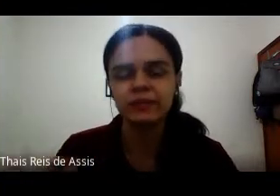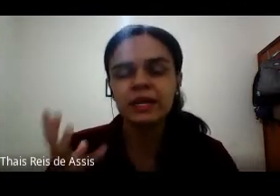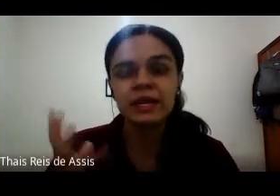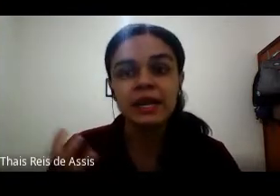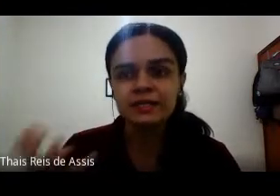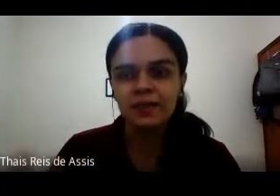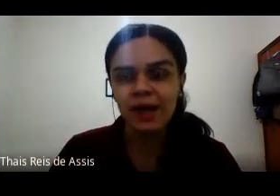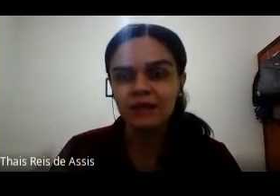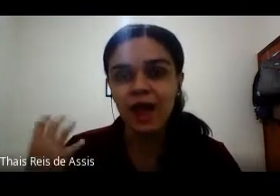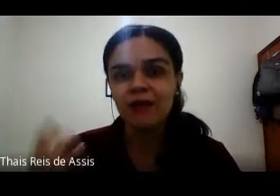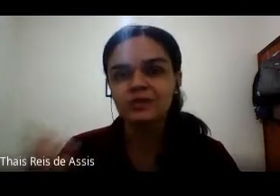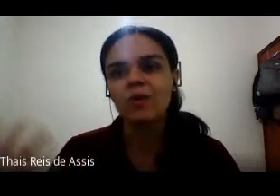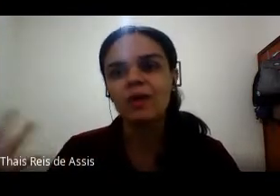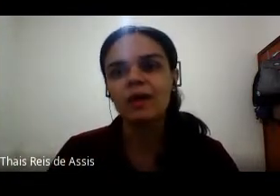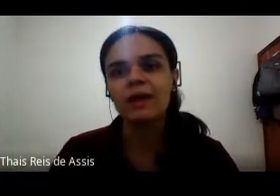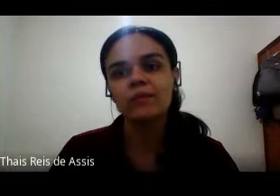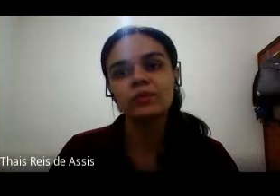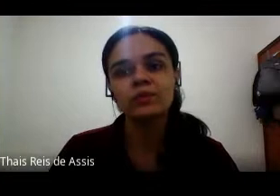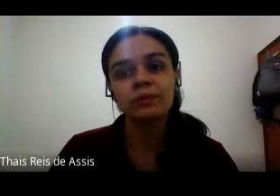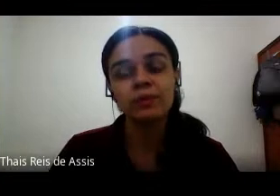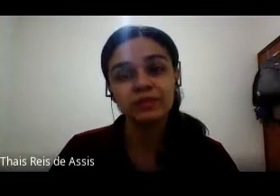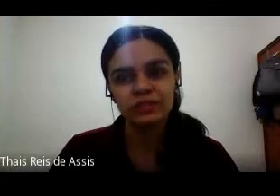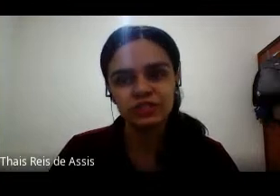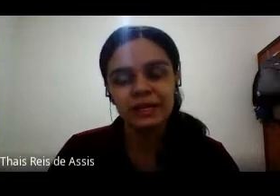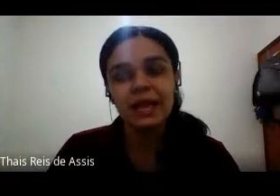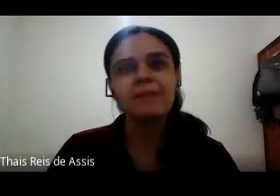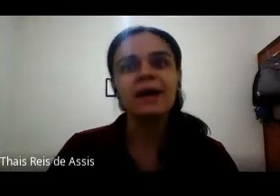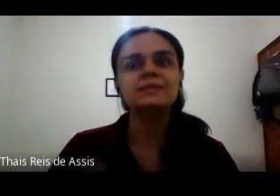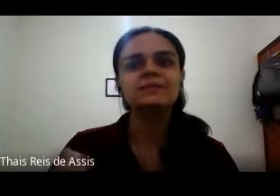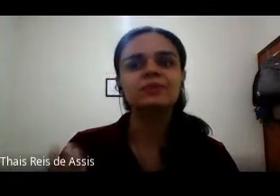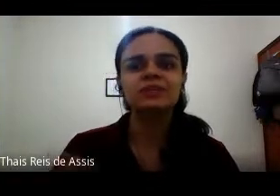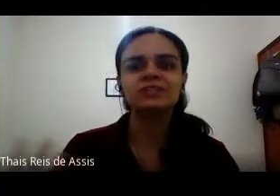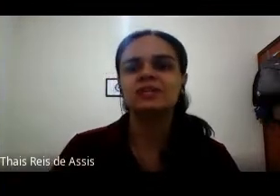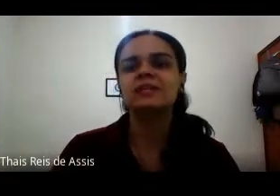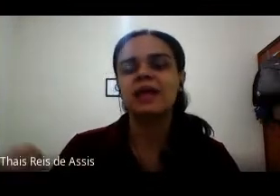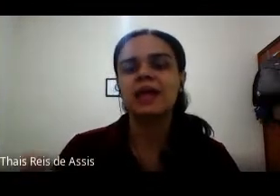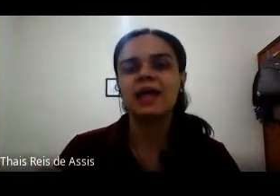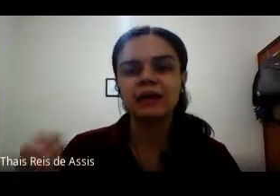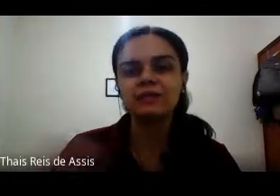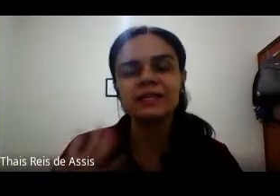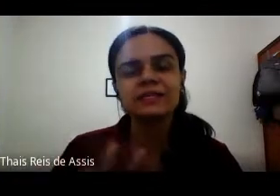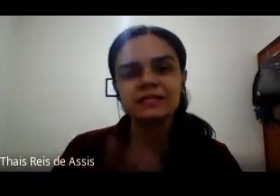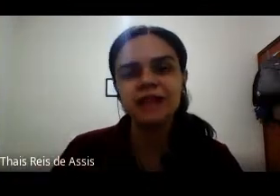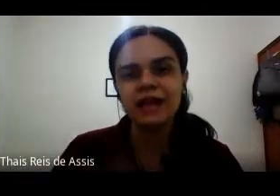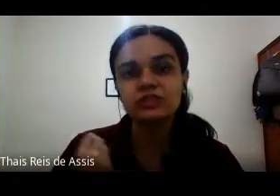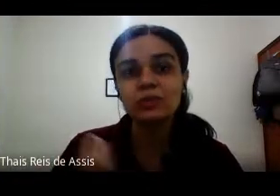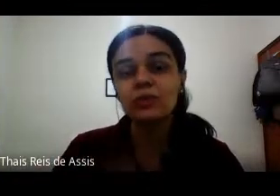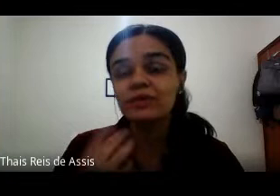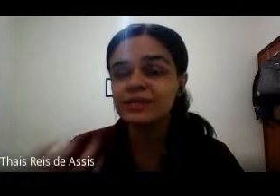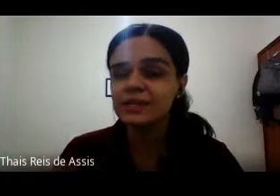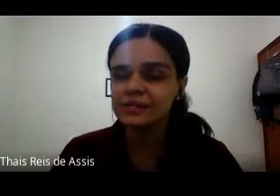precisam, nesse quadro, a escola é muito importante. E mais importante ainda é a nossa necessidade